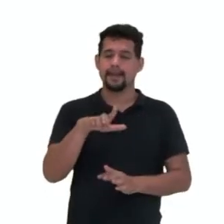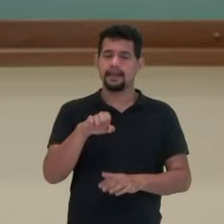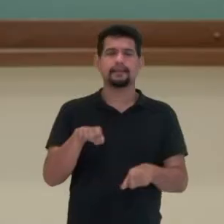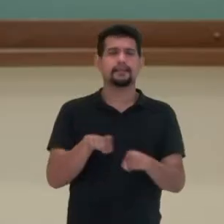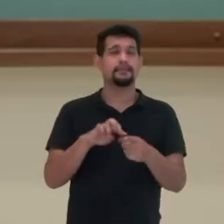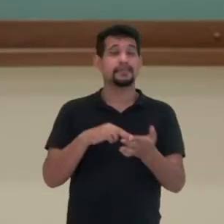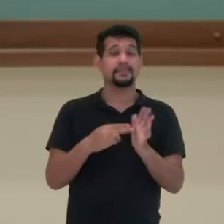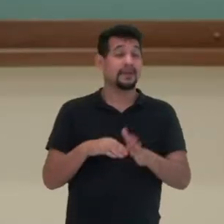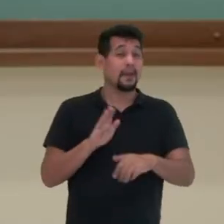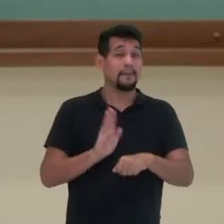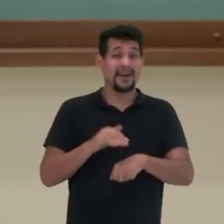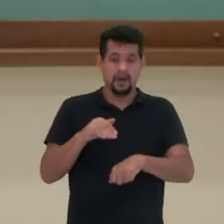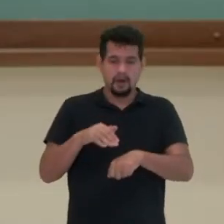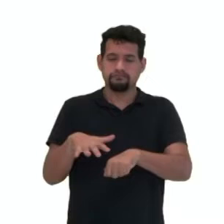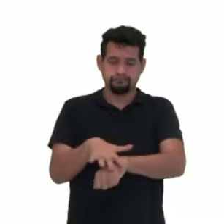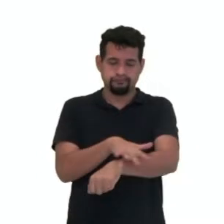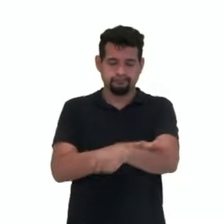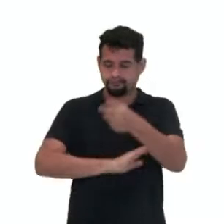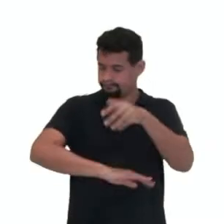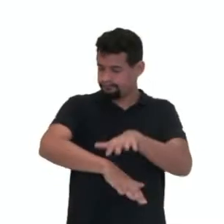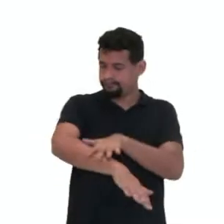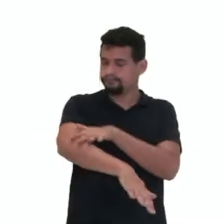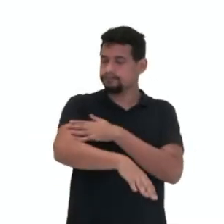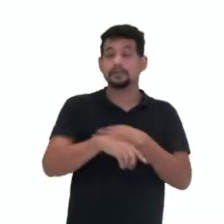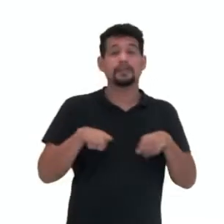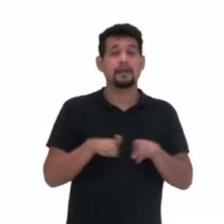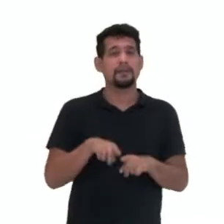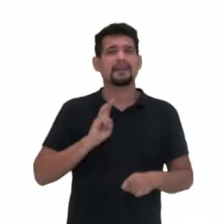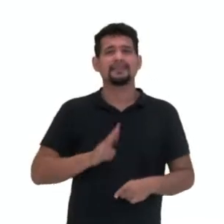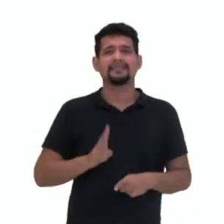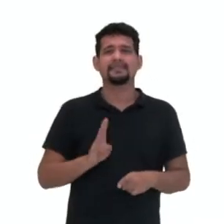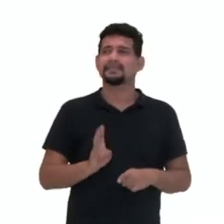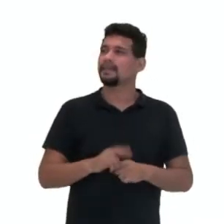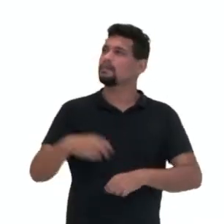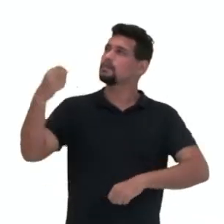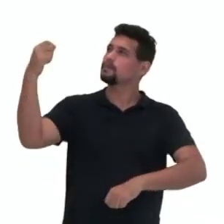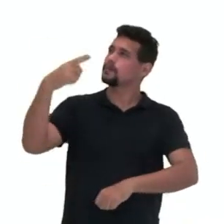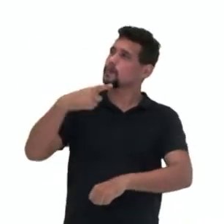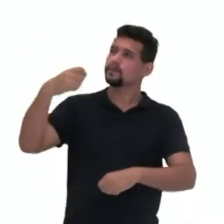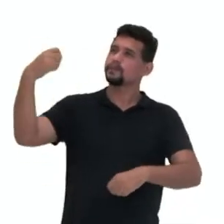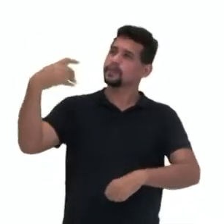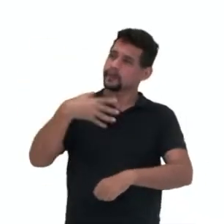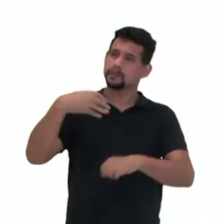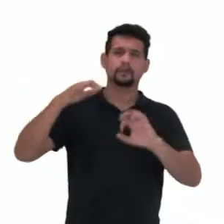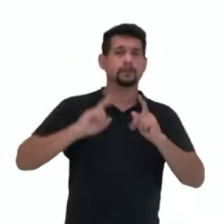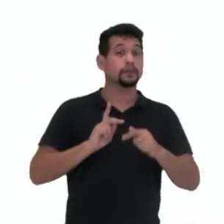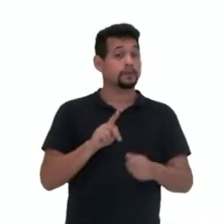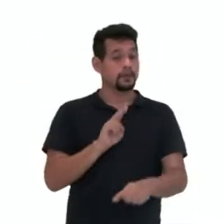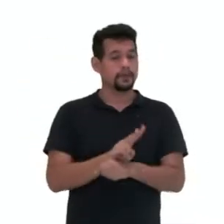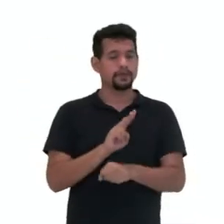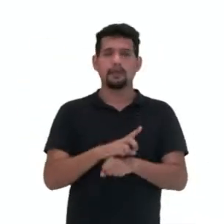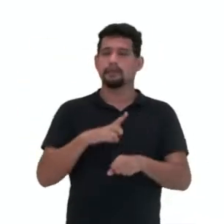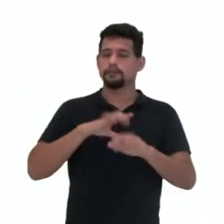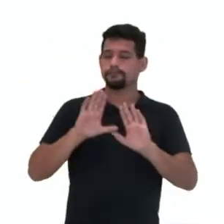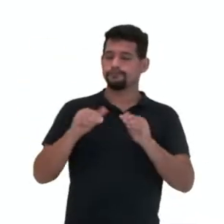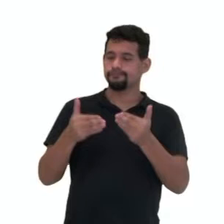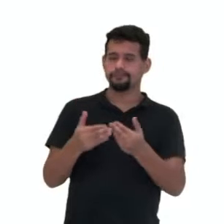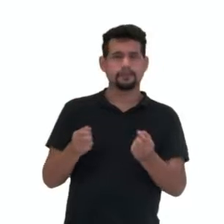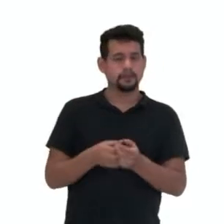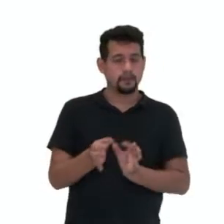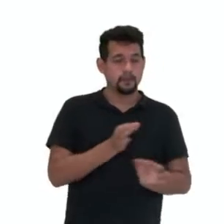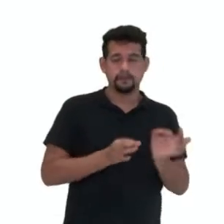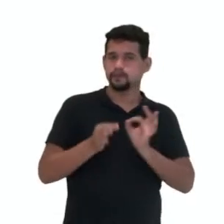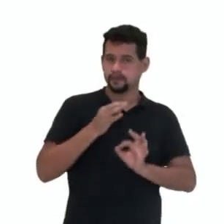ele é o maior órgão também, né? E por estar sempre exposta, precisa de cuidados extras. Existe um grupo de micro-organismos